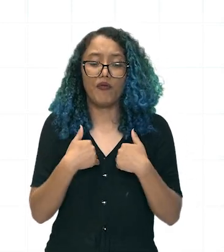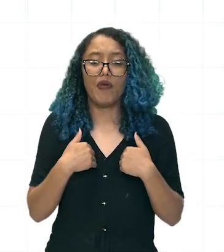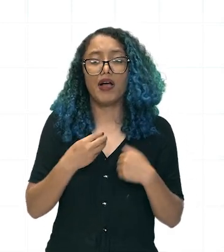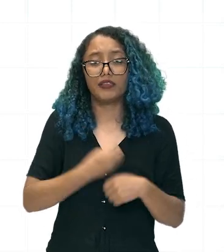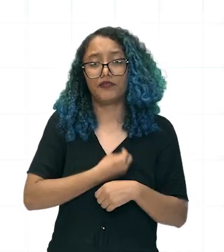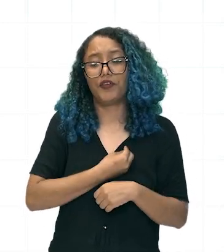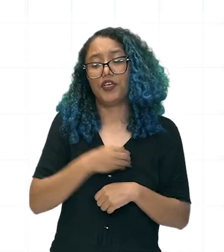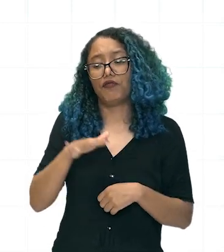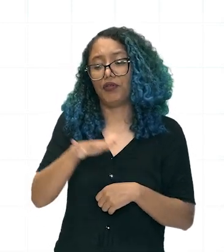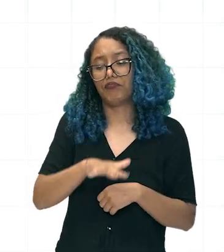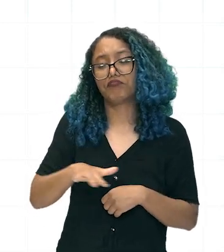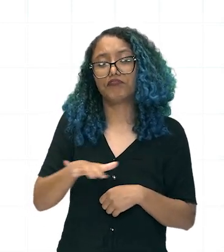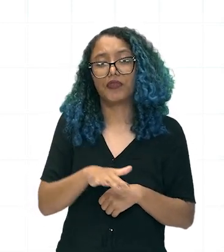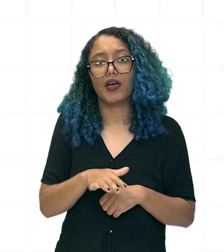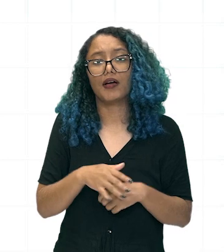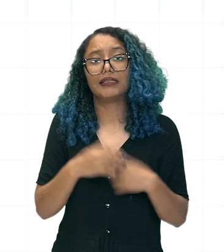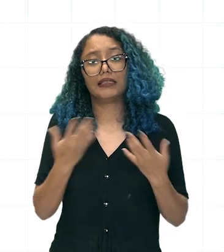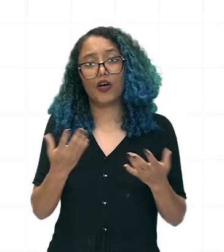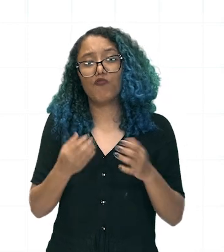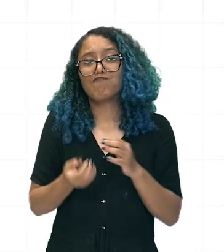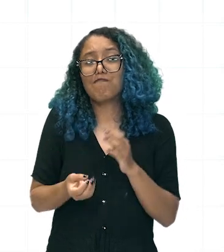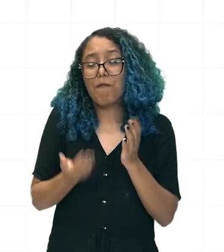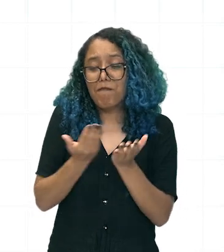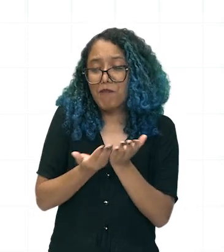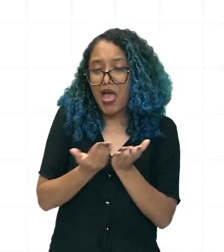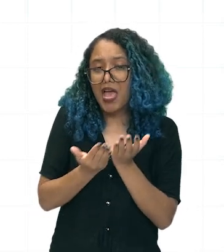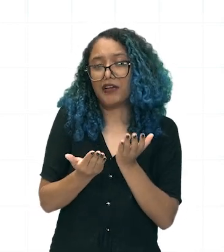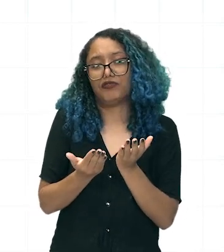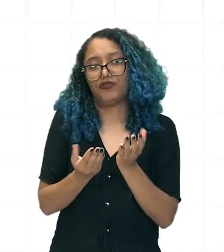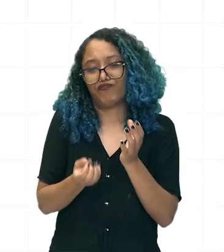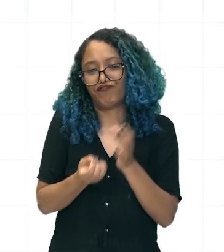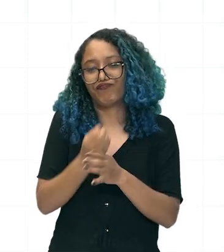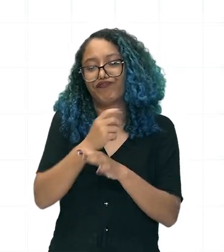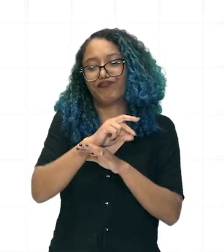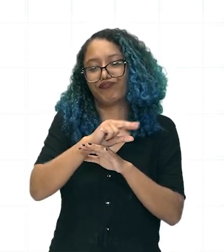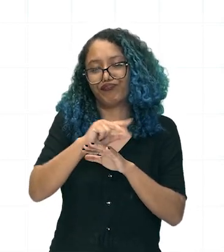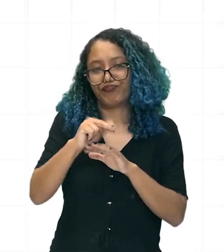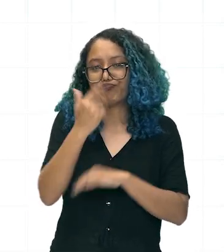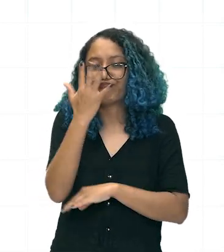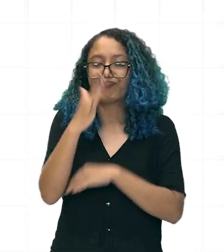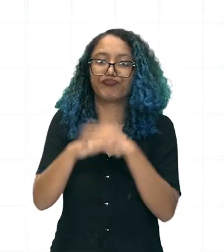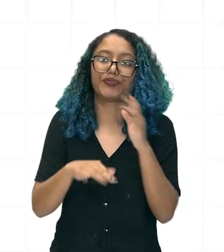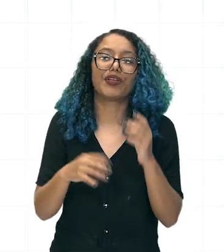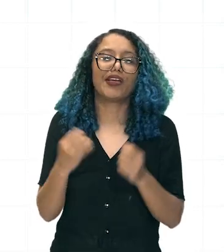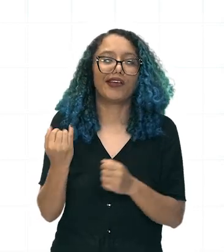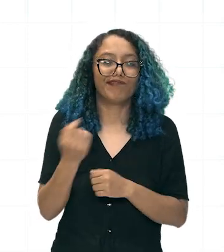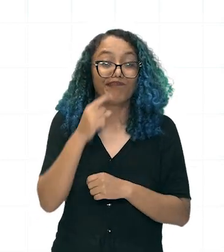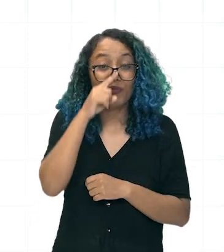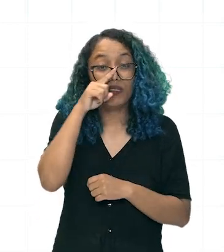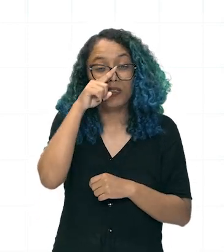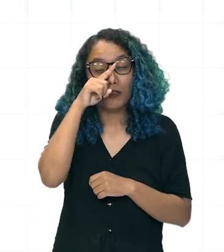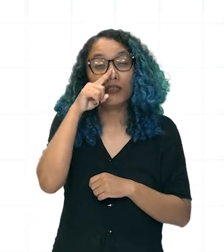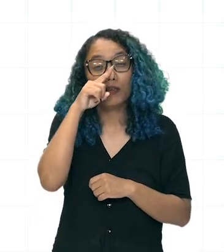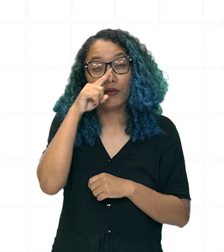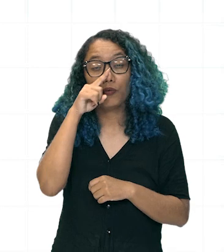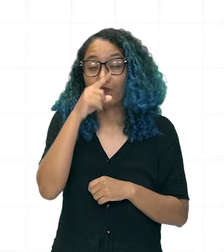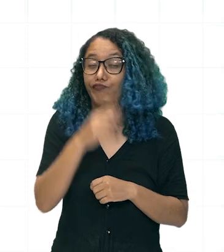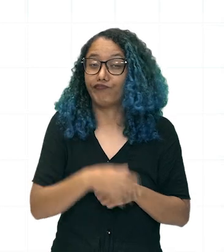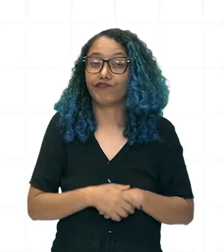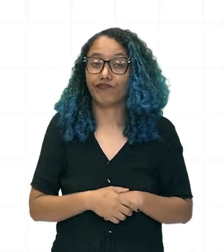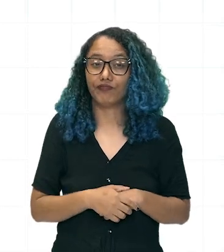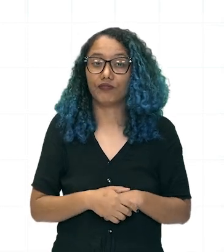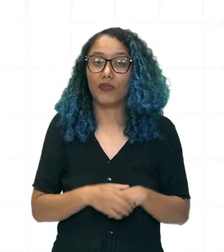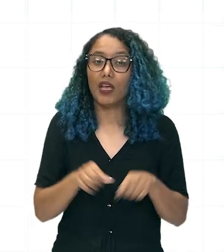determinado local. Então, a perda de biodiversidade é grave. Mudanças climáticas, como temos